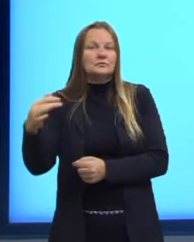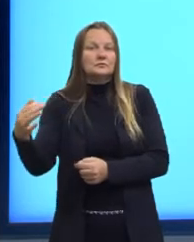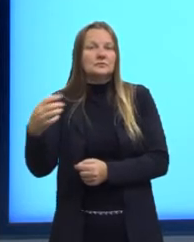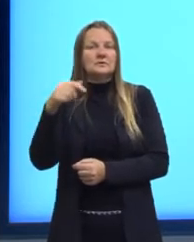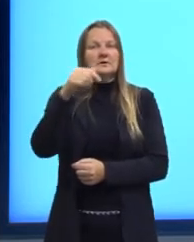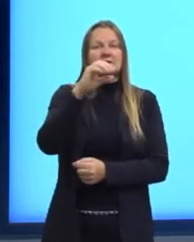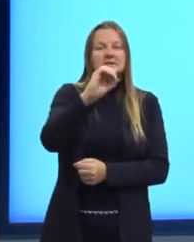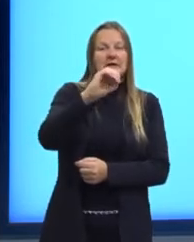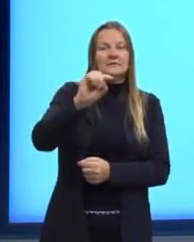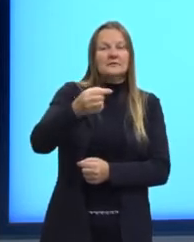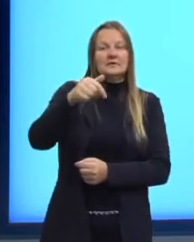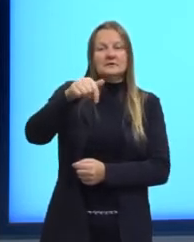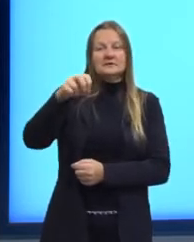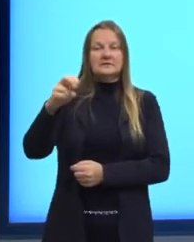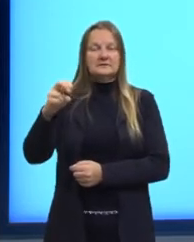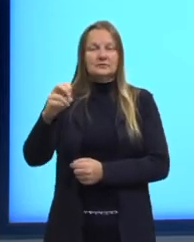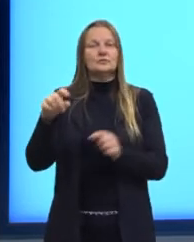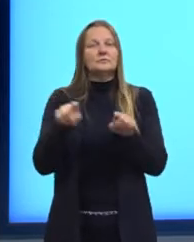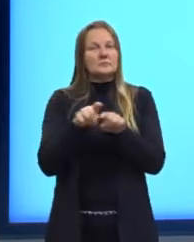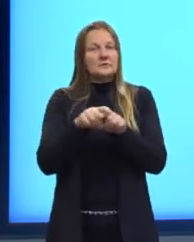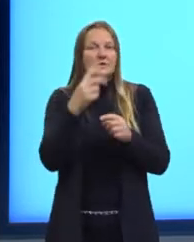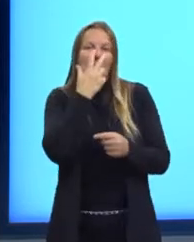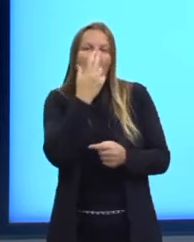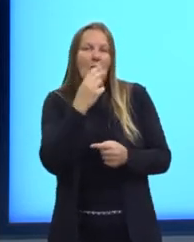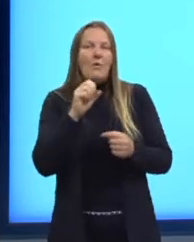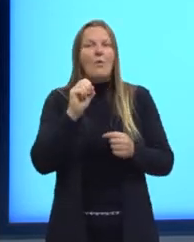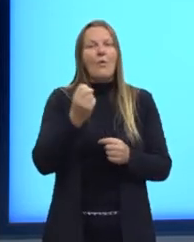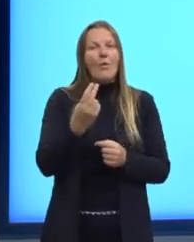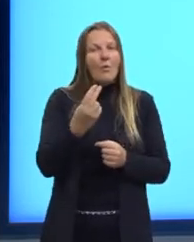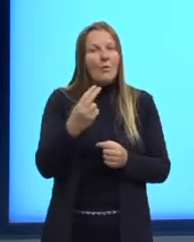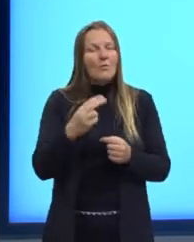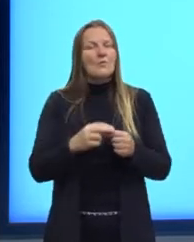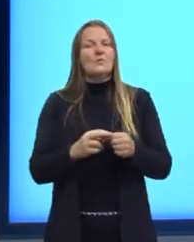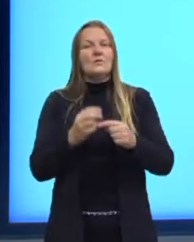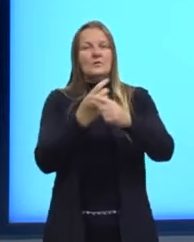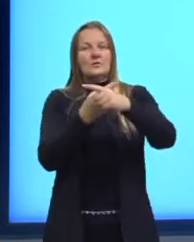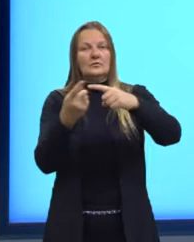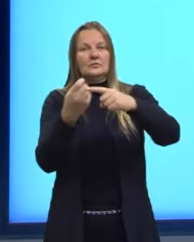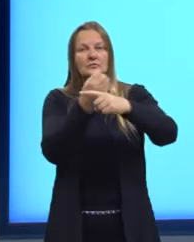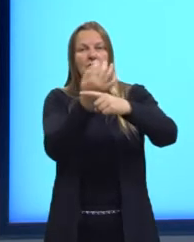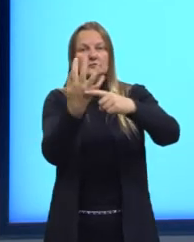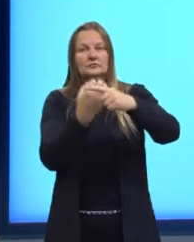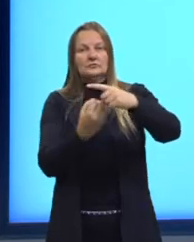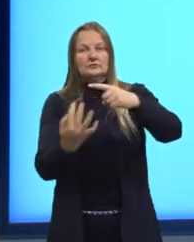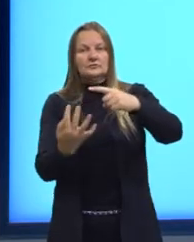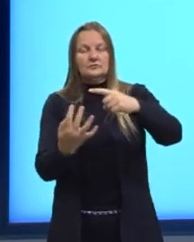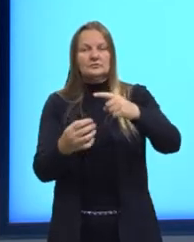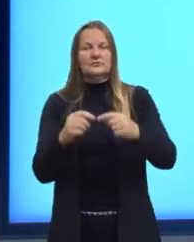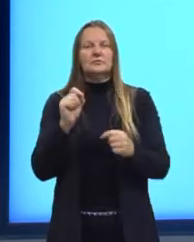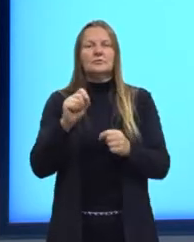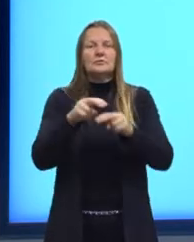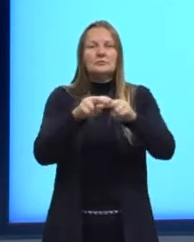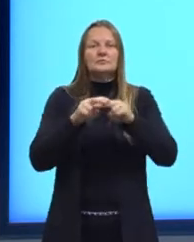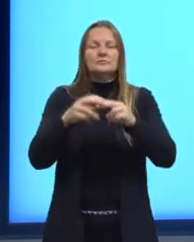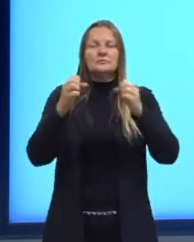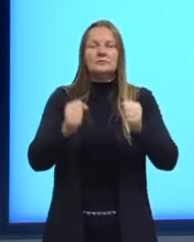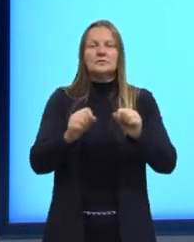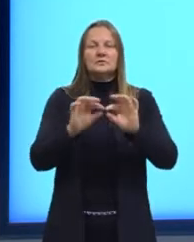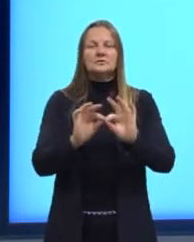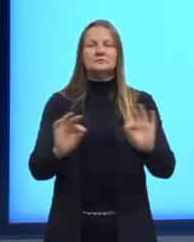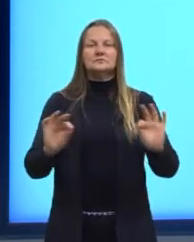0,75 ou eu posso utilizar uma fração para isso né Ou a gente pode